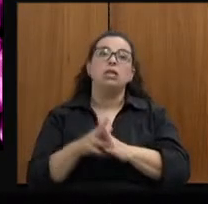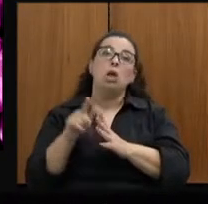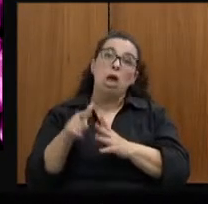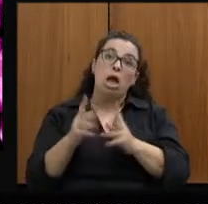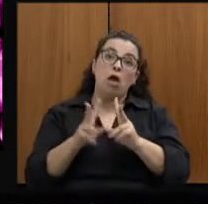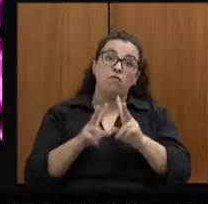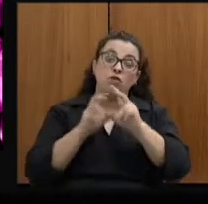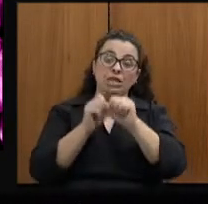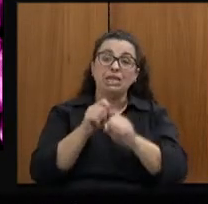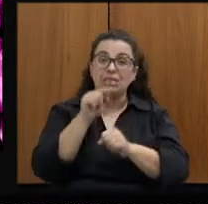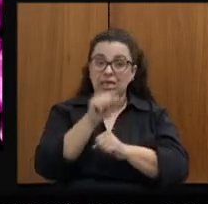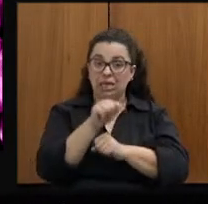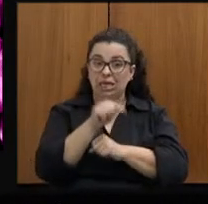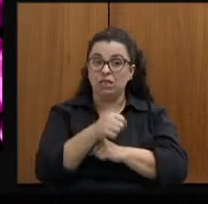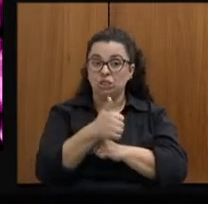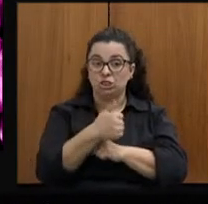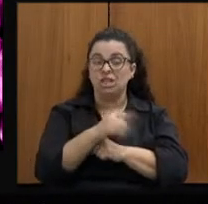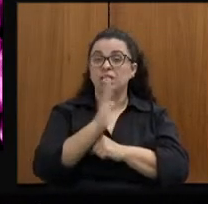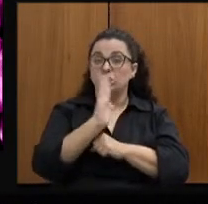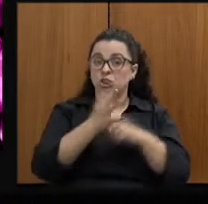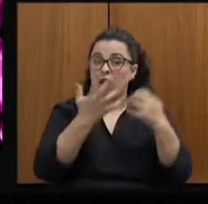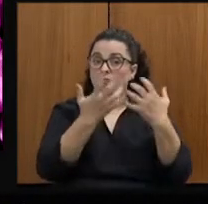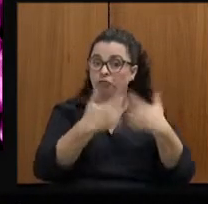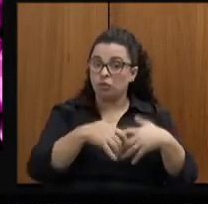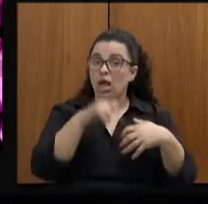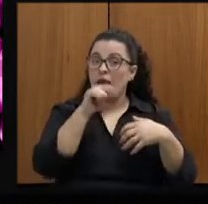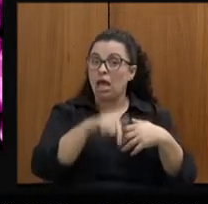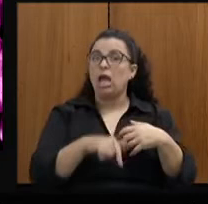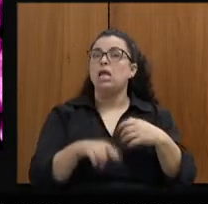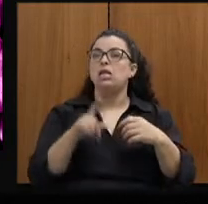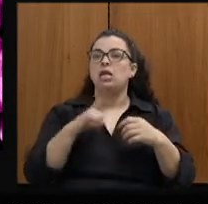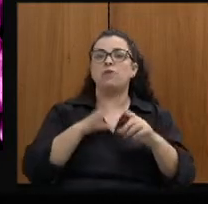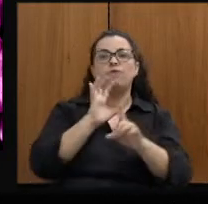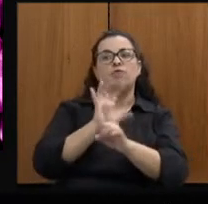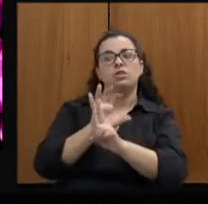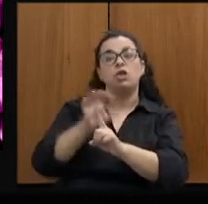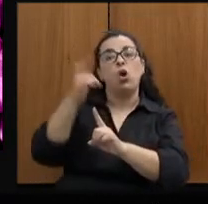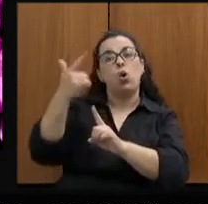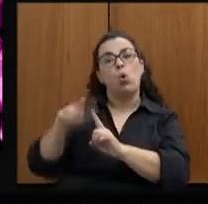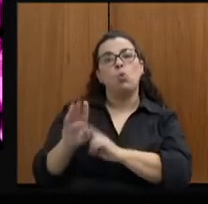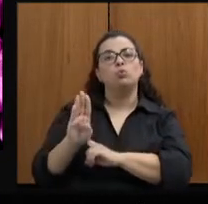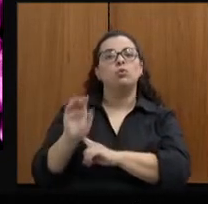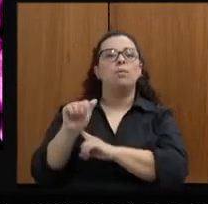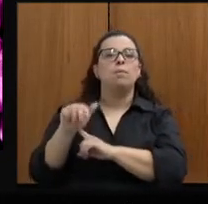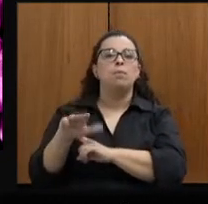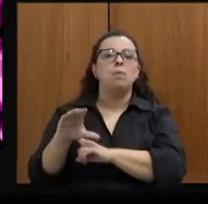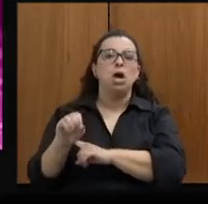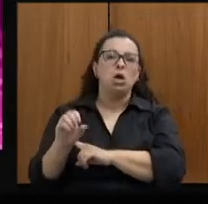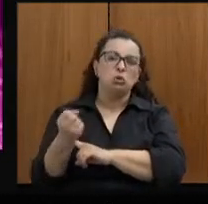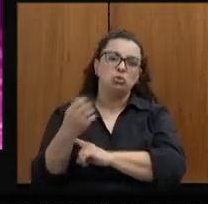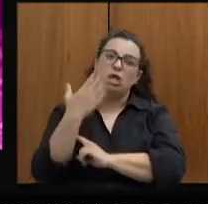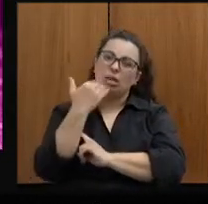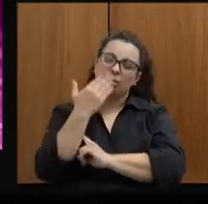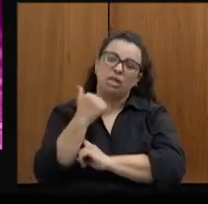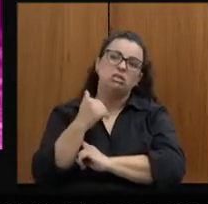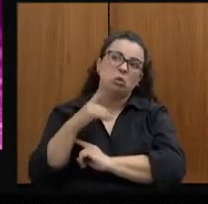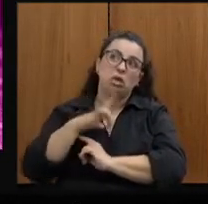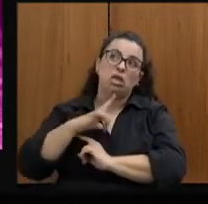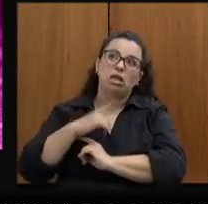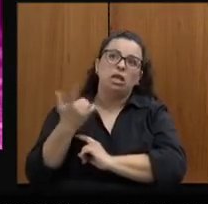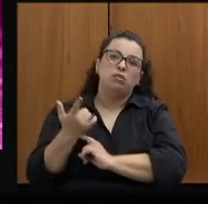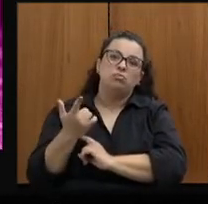17 sejam exemplos para outros bancos de alimentos que venham em todo o Estado. Por favor. Na